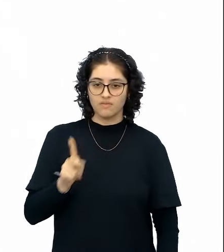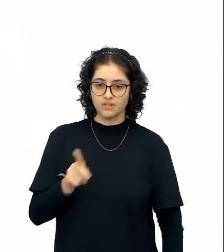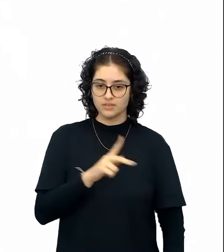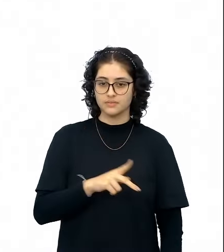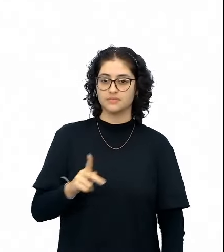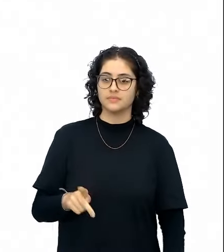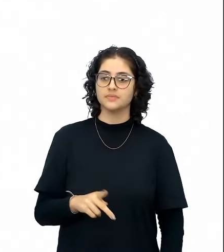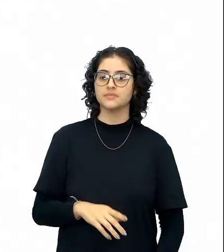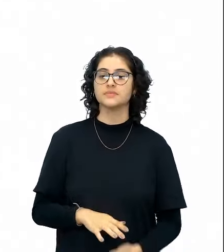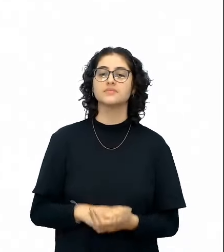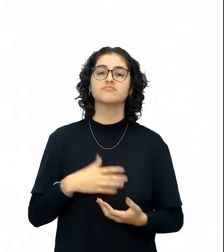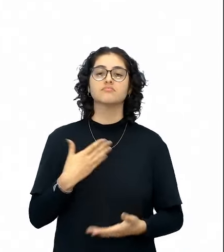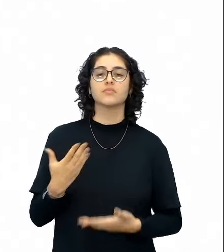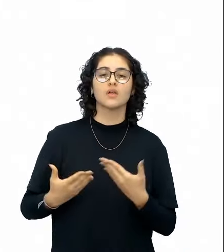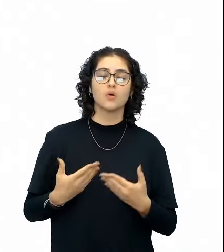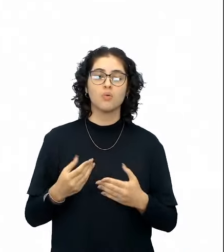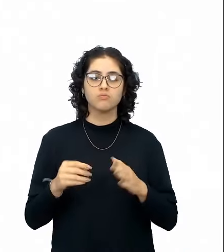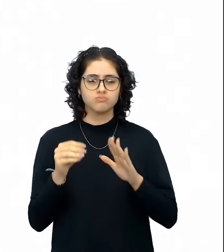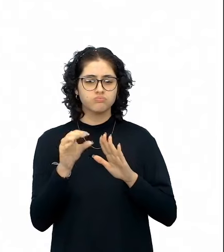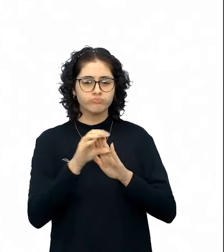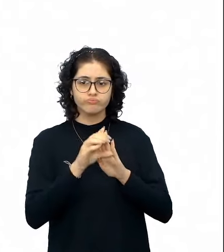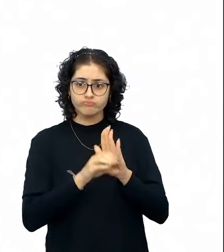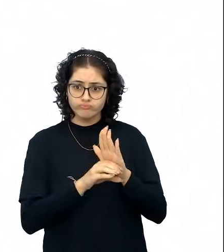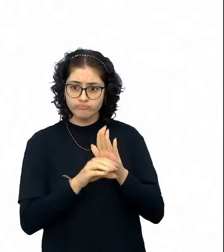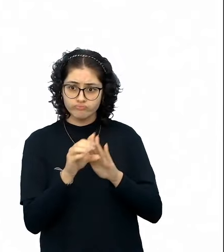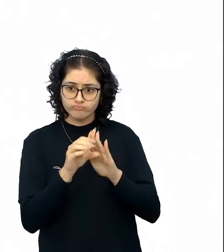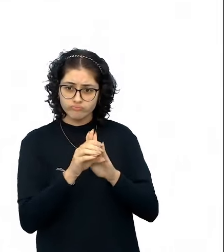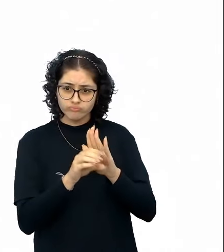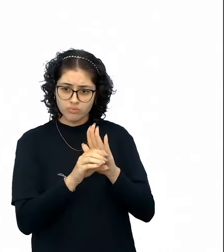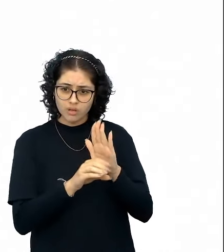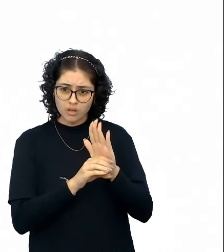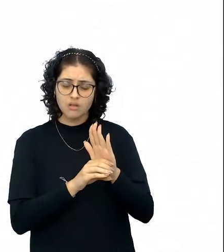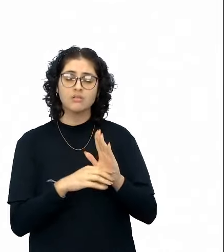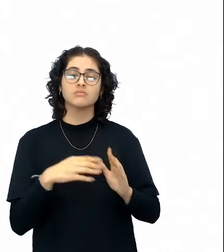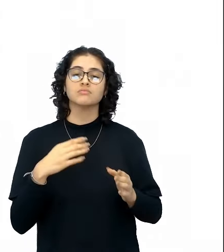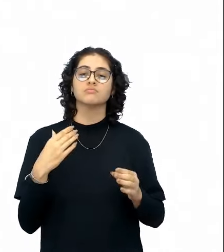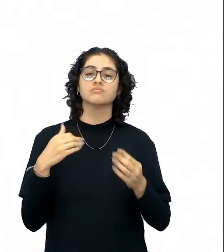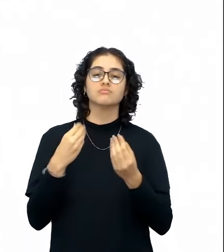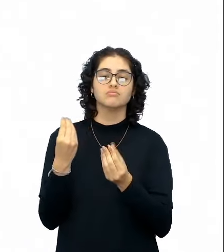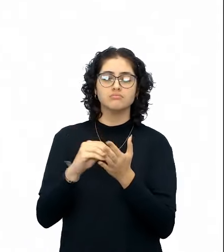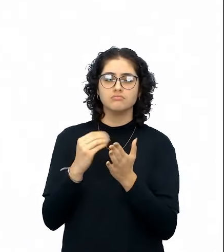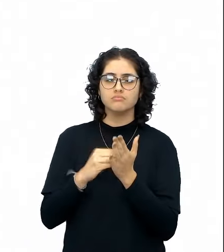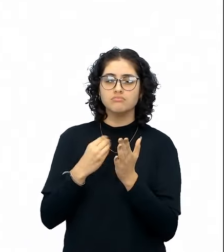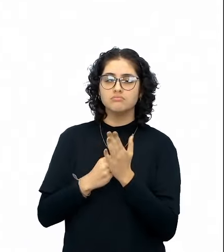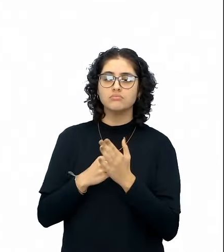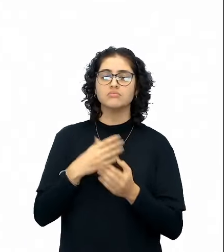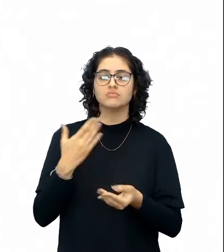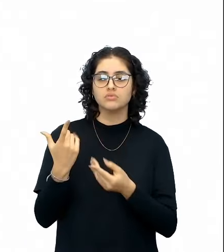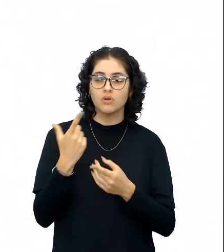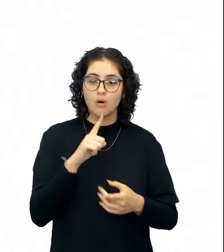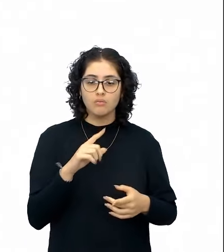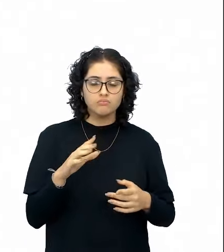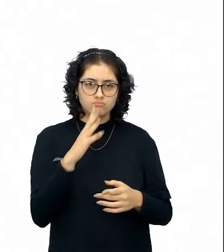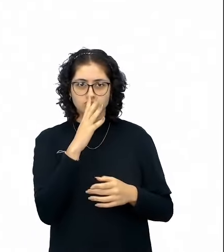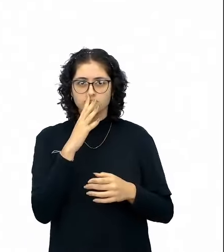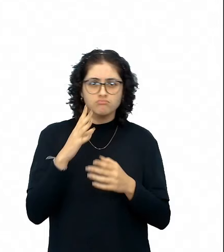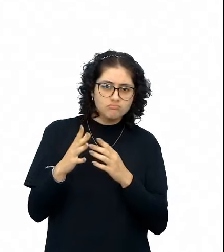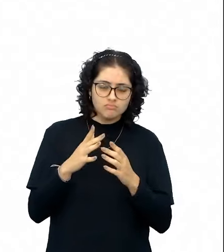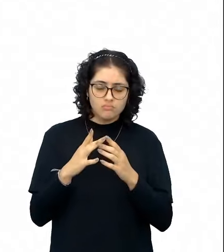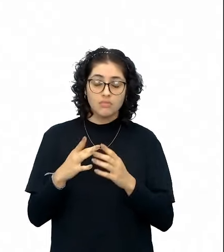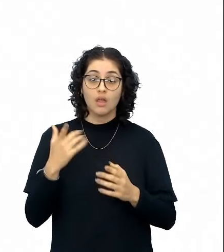de que maneira os conceitos relativos aos aspectos teóricos, relativos à compreensão leitora e à produção de sentidos, contribuem para